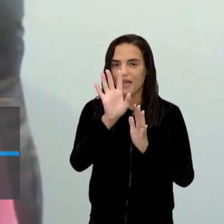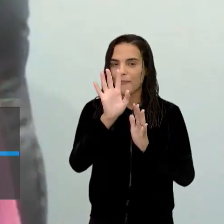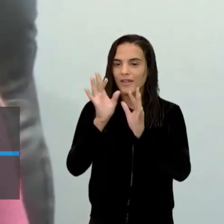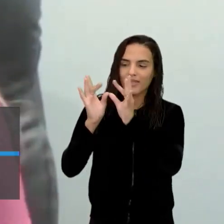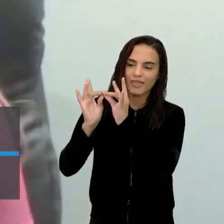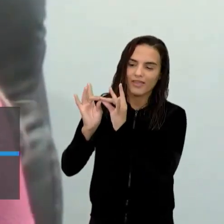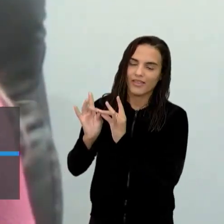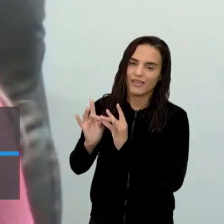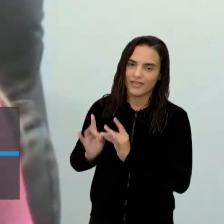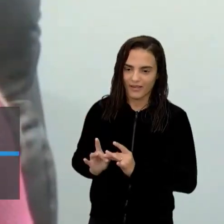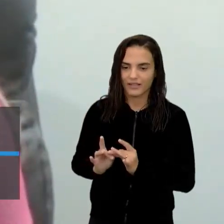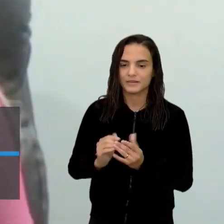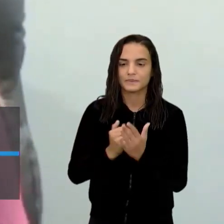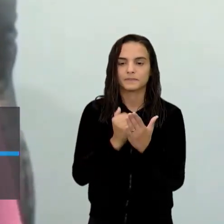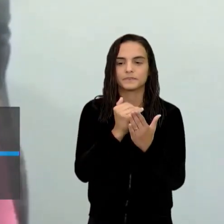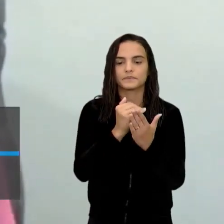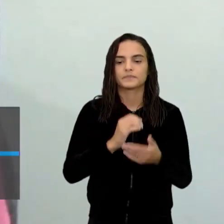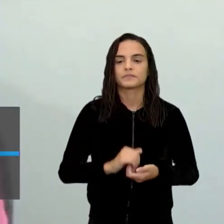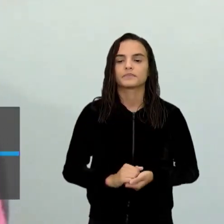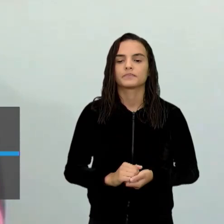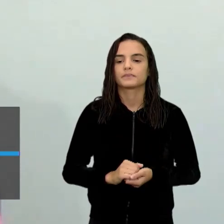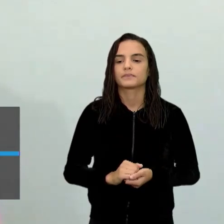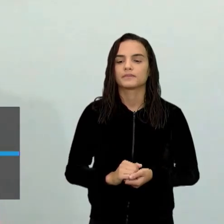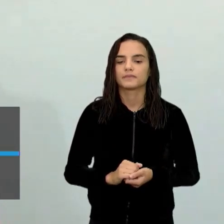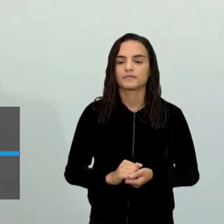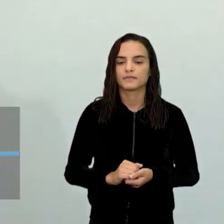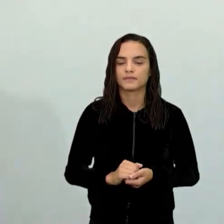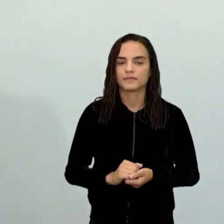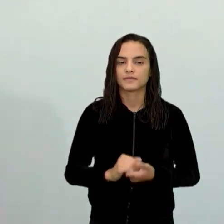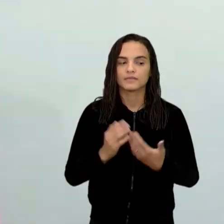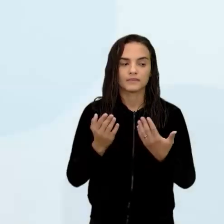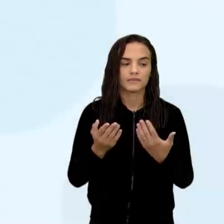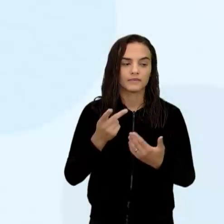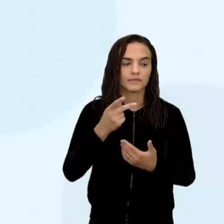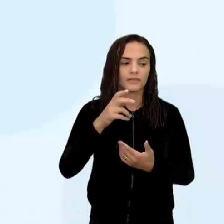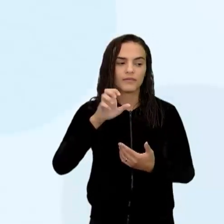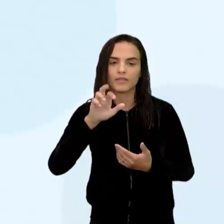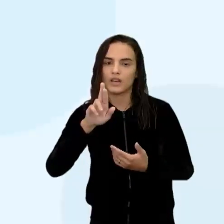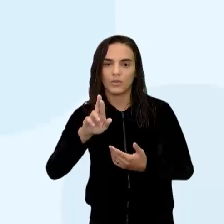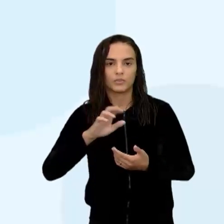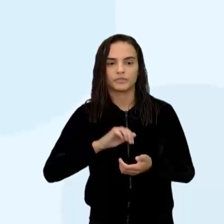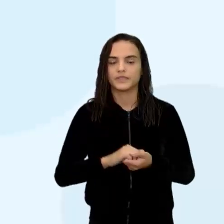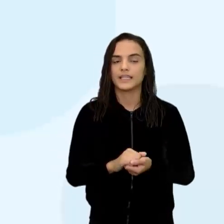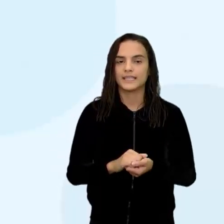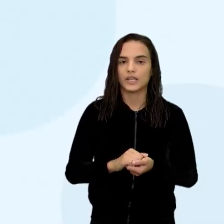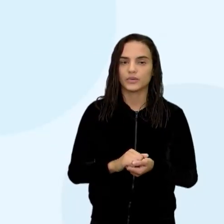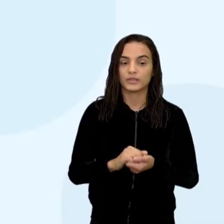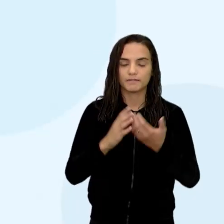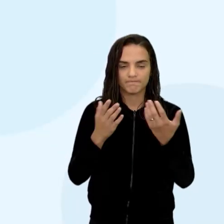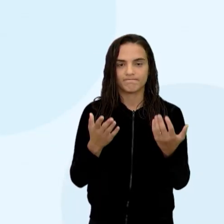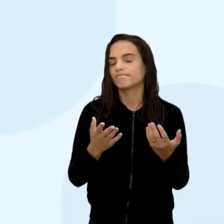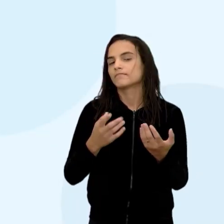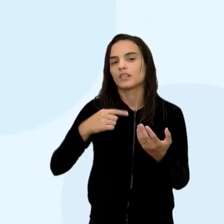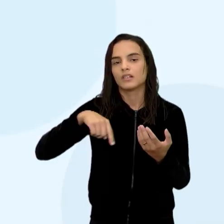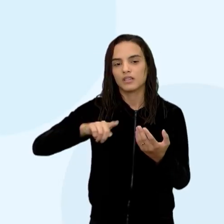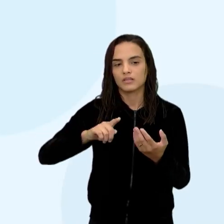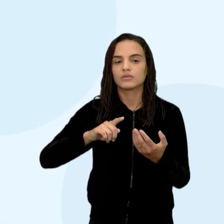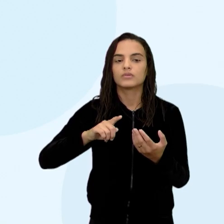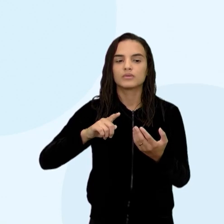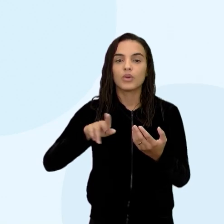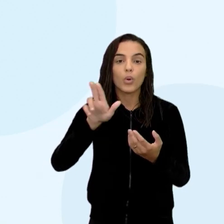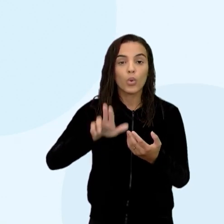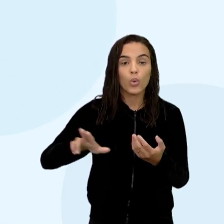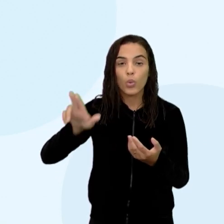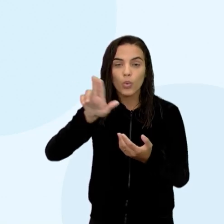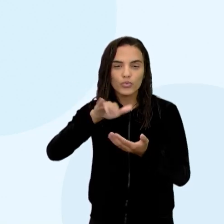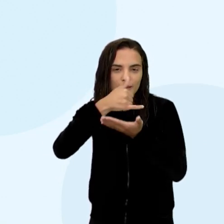mais falando sobre as causas, que são tanto pré-natais, aí eu vou falar para vocês das infecções, do uso